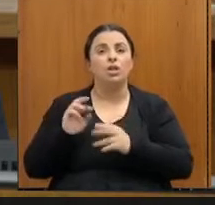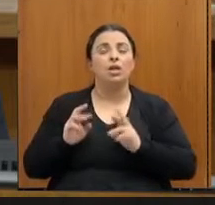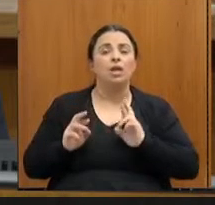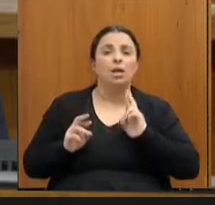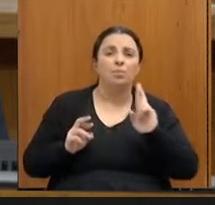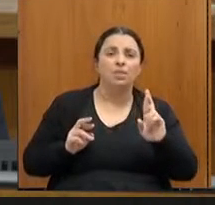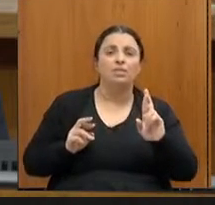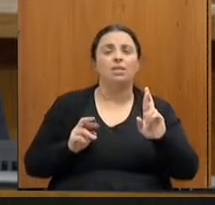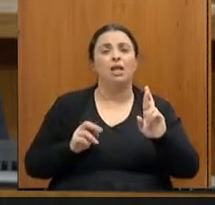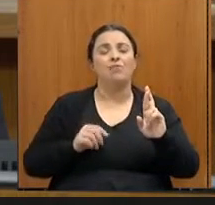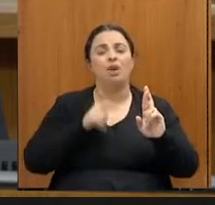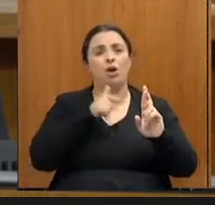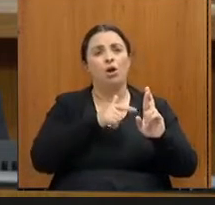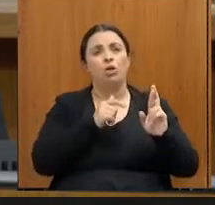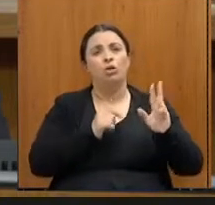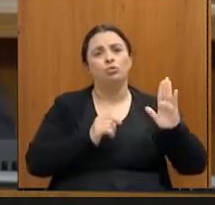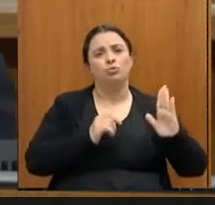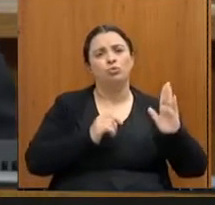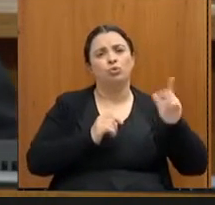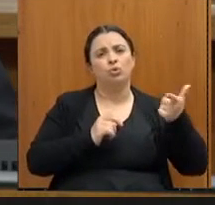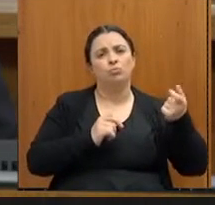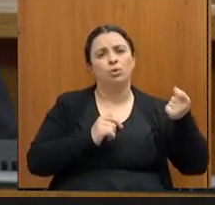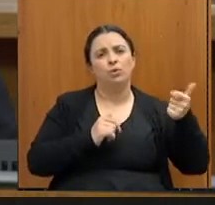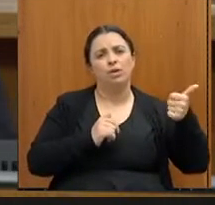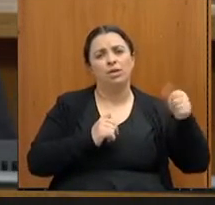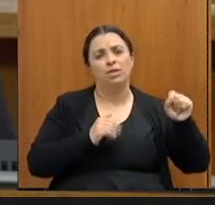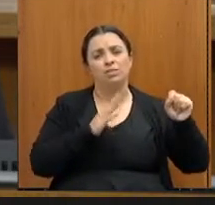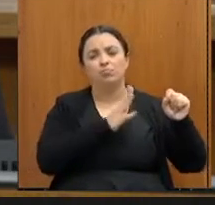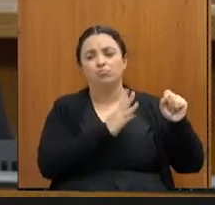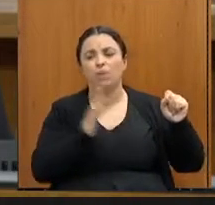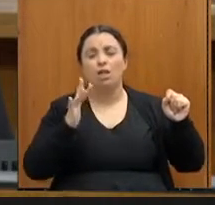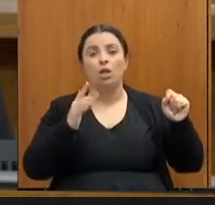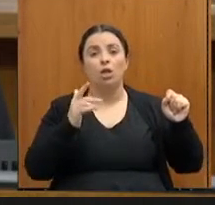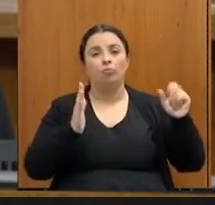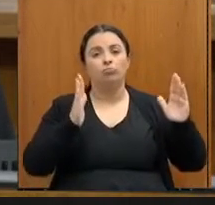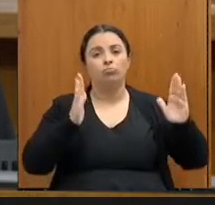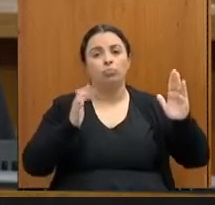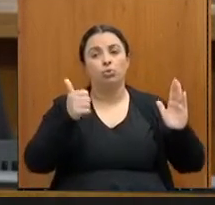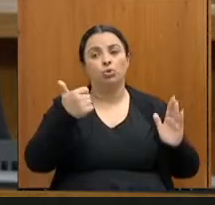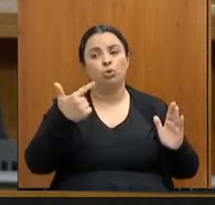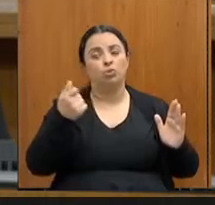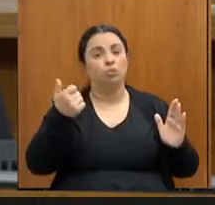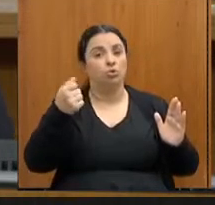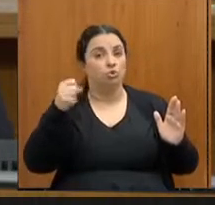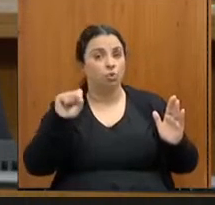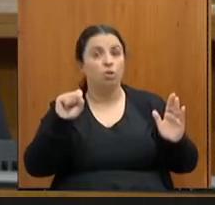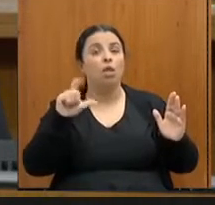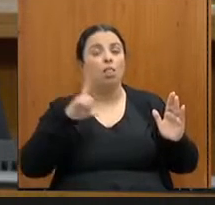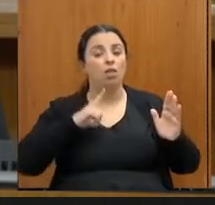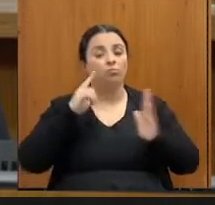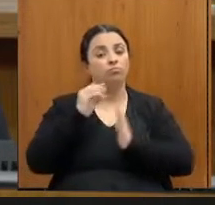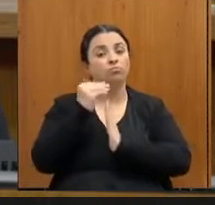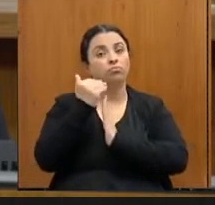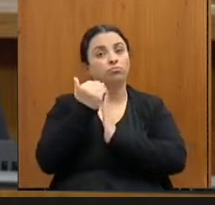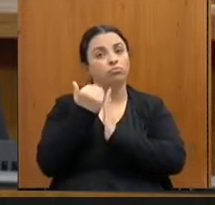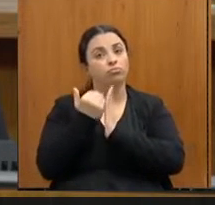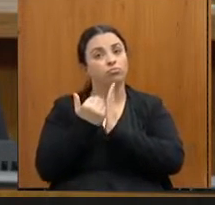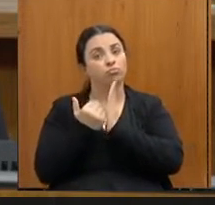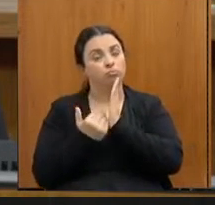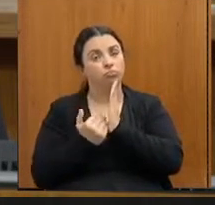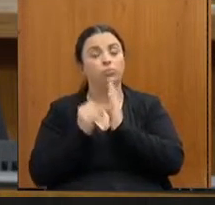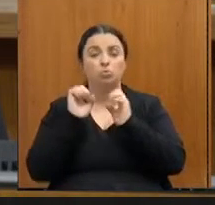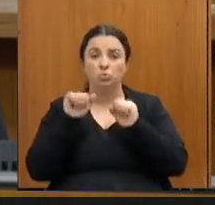de 2015 a 2018 então sim claramente uma diminuição muito expressiva no